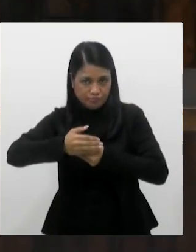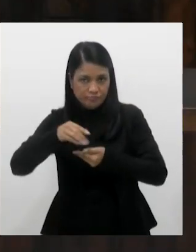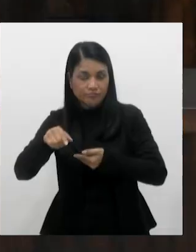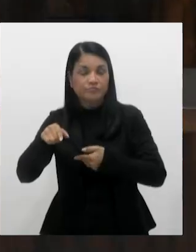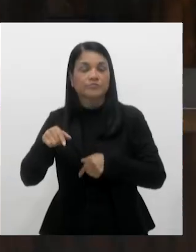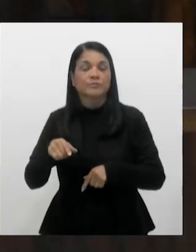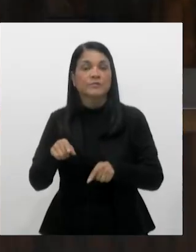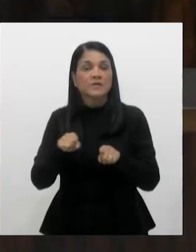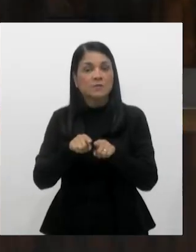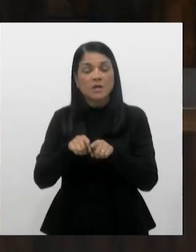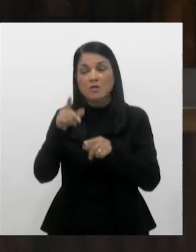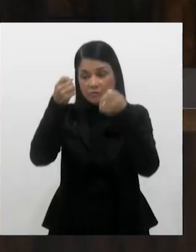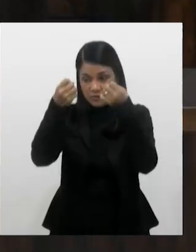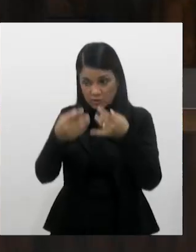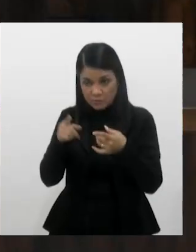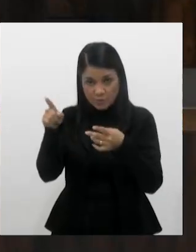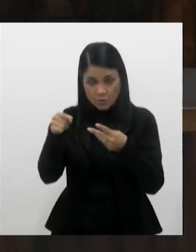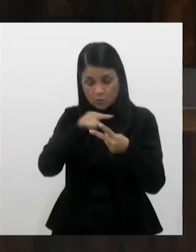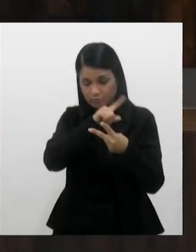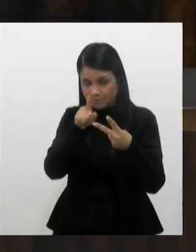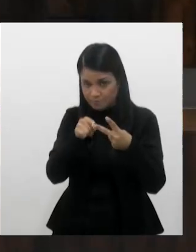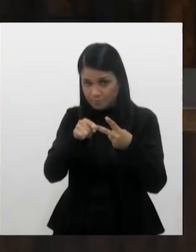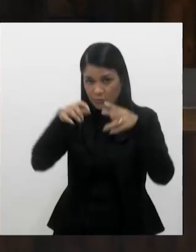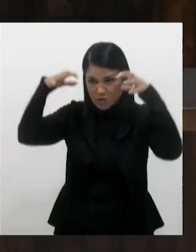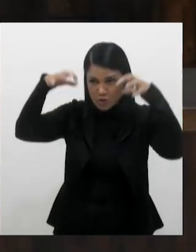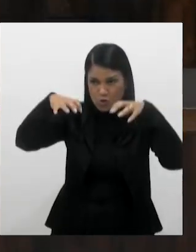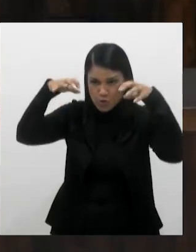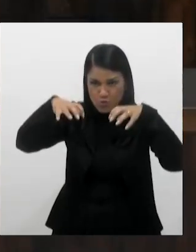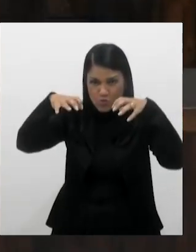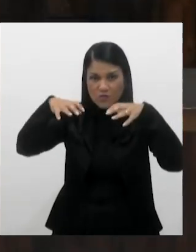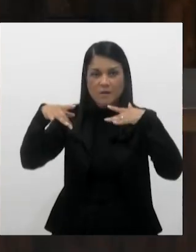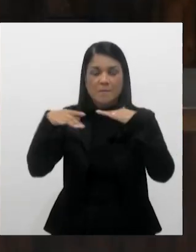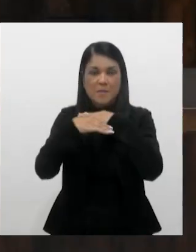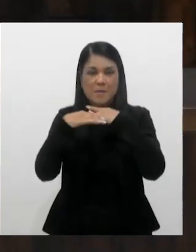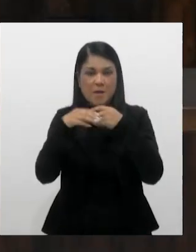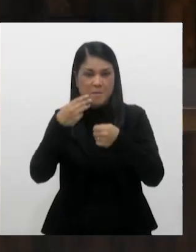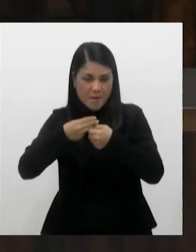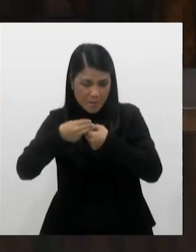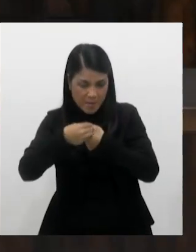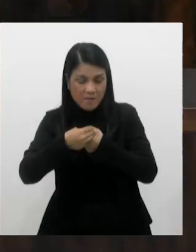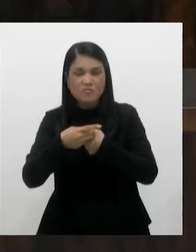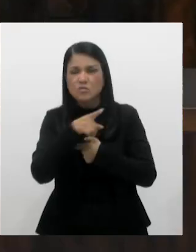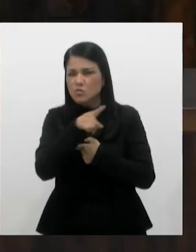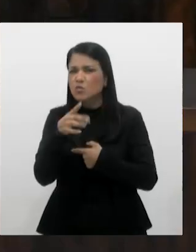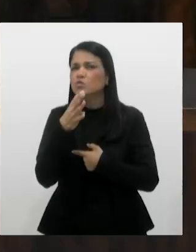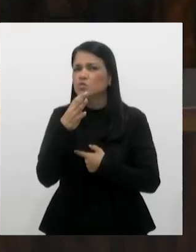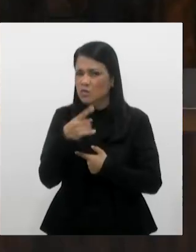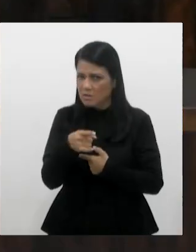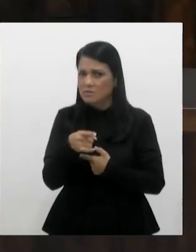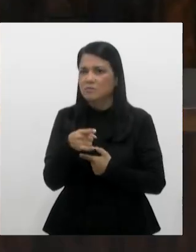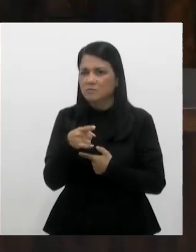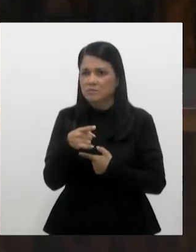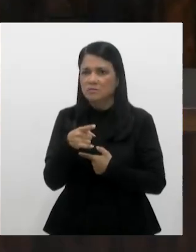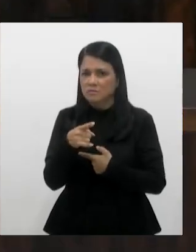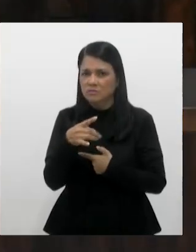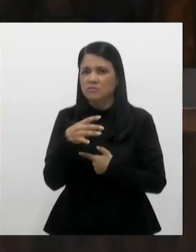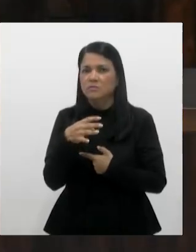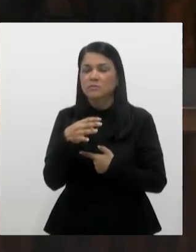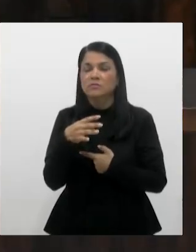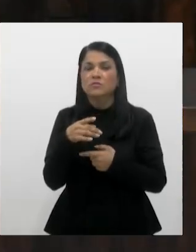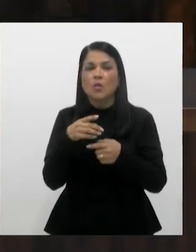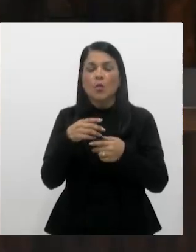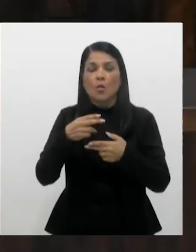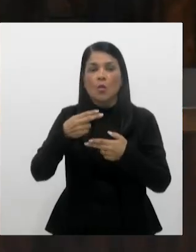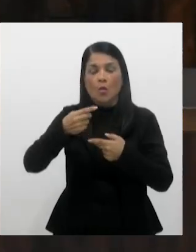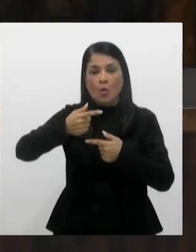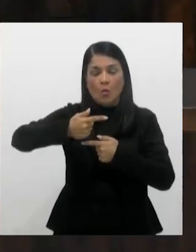dessas enchentes, das chuvas que vem caindo nos vários municípios, né, que todos conhecem, tanto os pedágios, o senhor